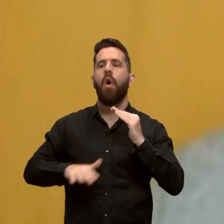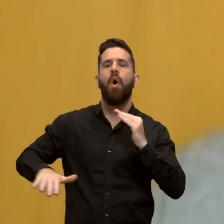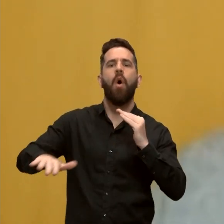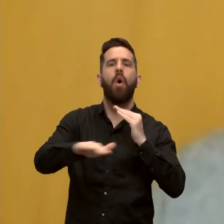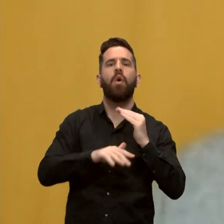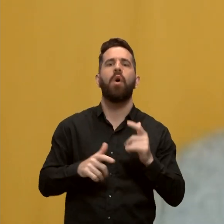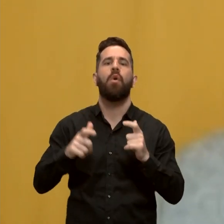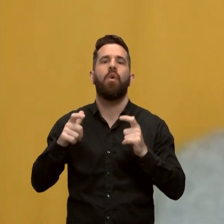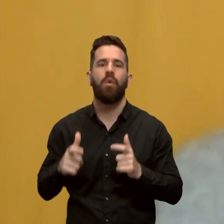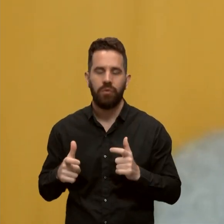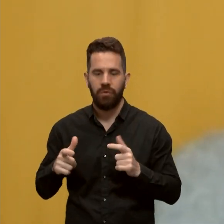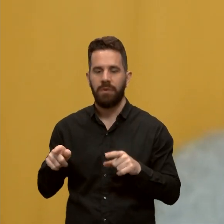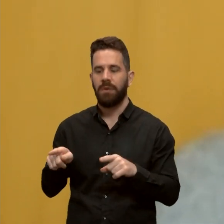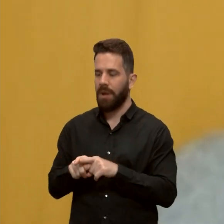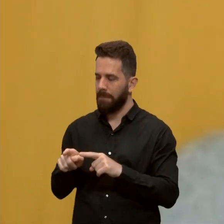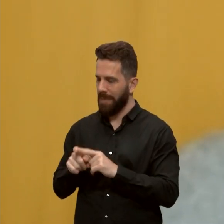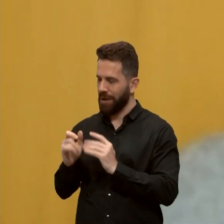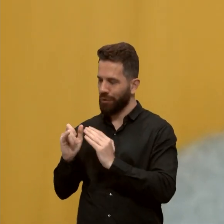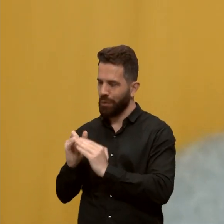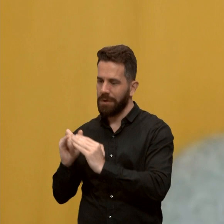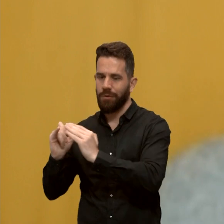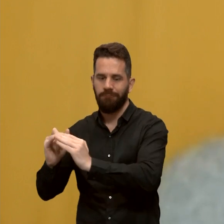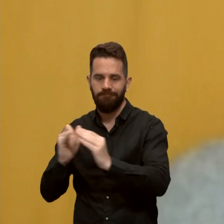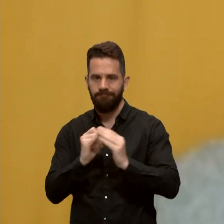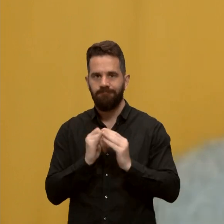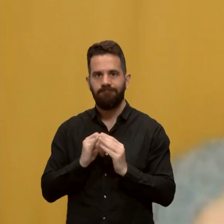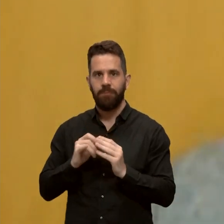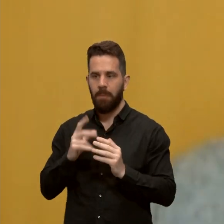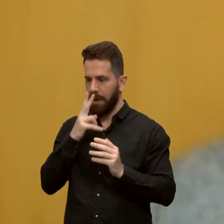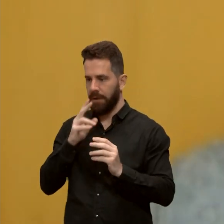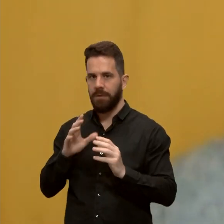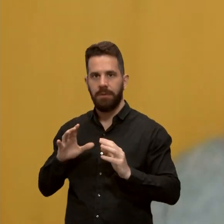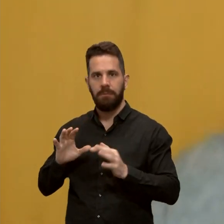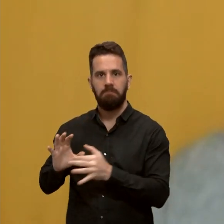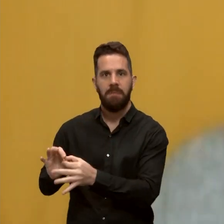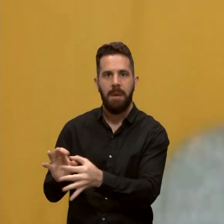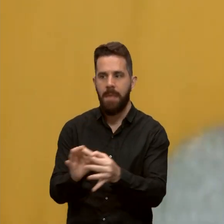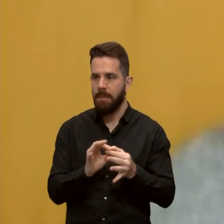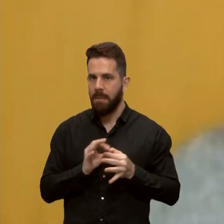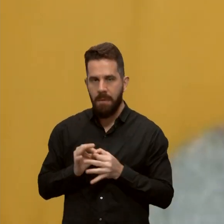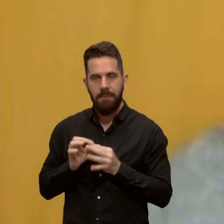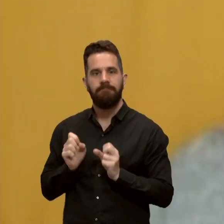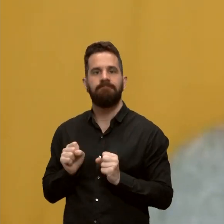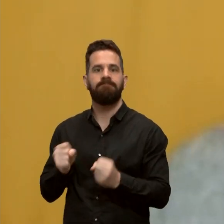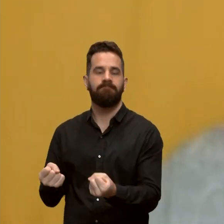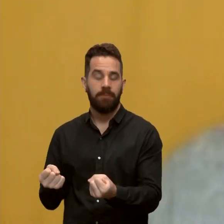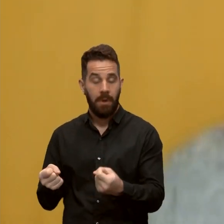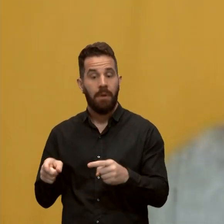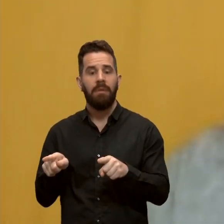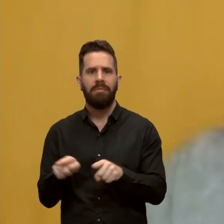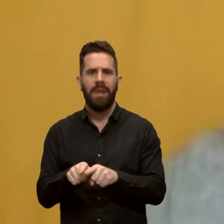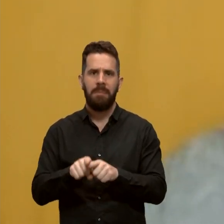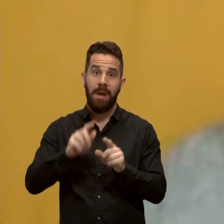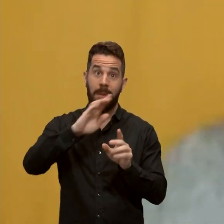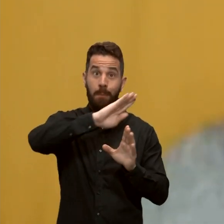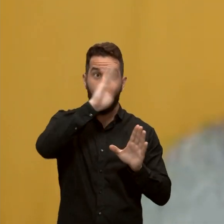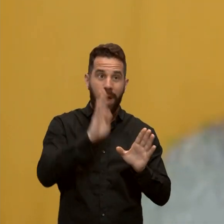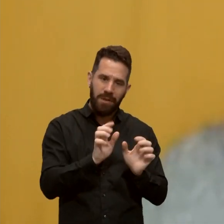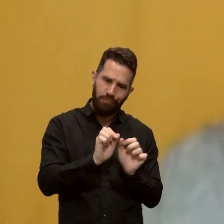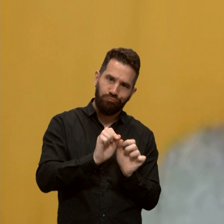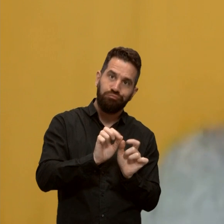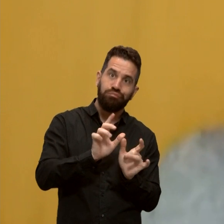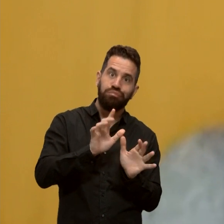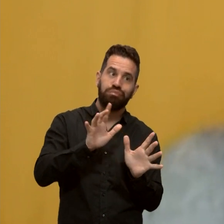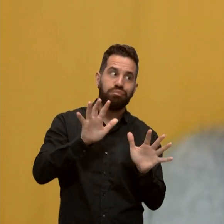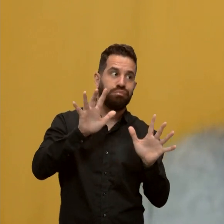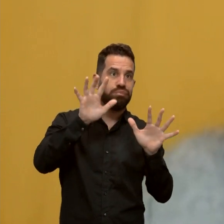organizações parceiras, mas é também uma rede que se espraia para o Brasil como um todo. Ela abre um leque